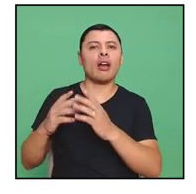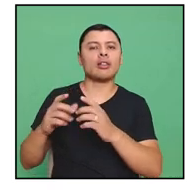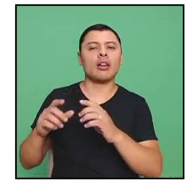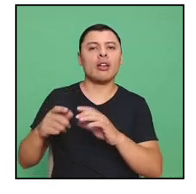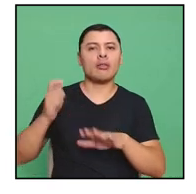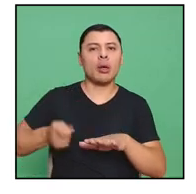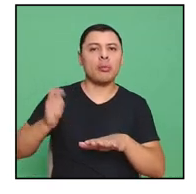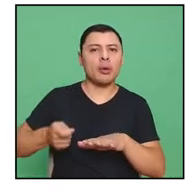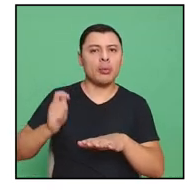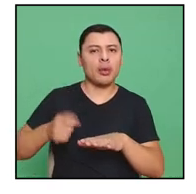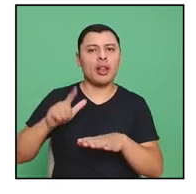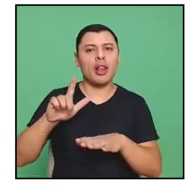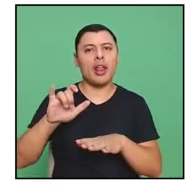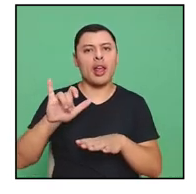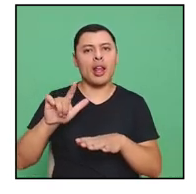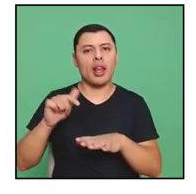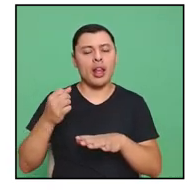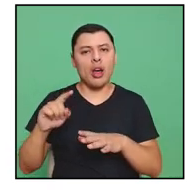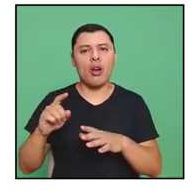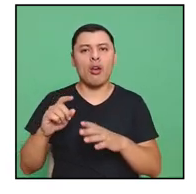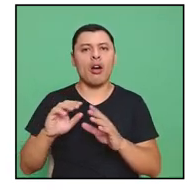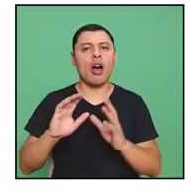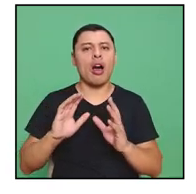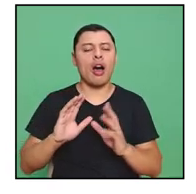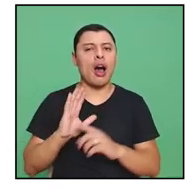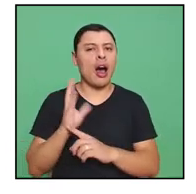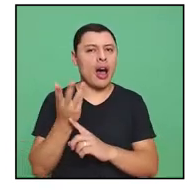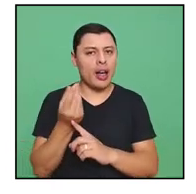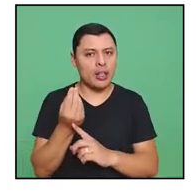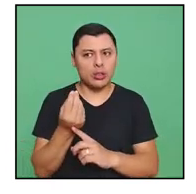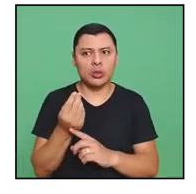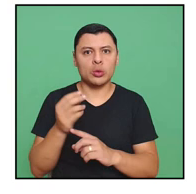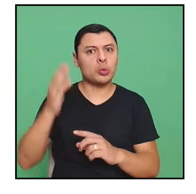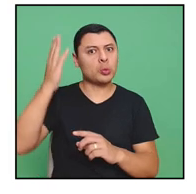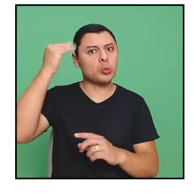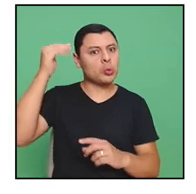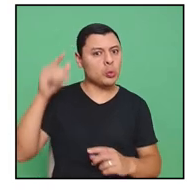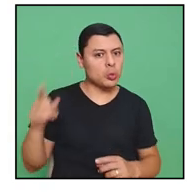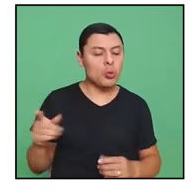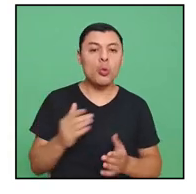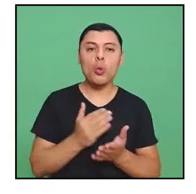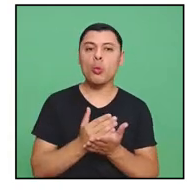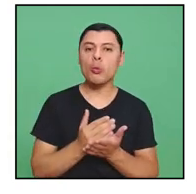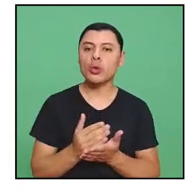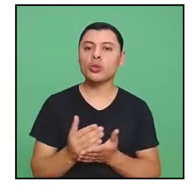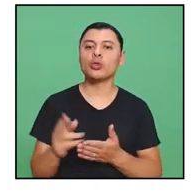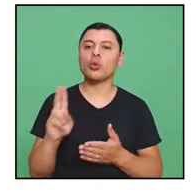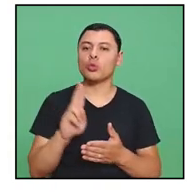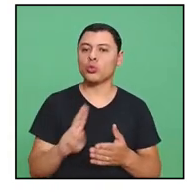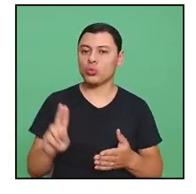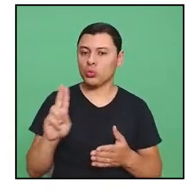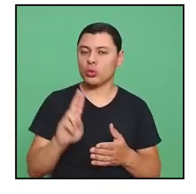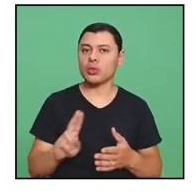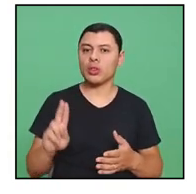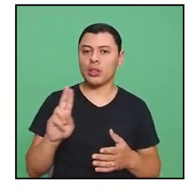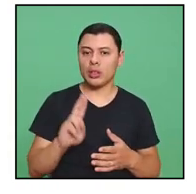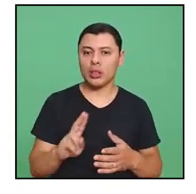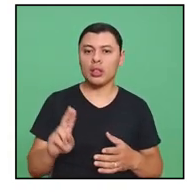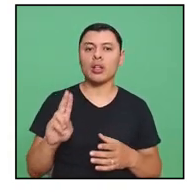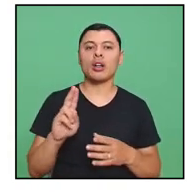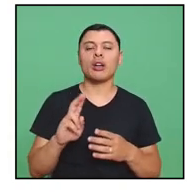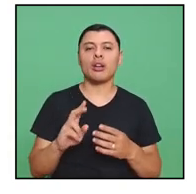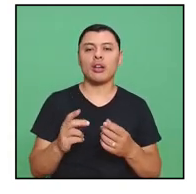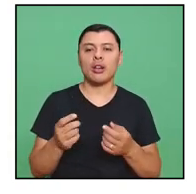arte tradicionais que começaram a incluir nos seus lotes esse tipo